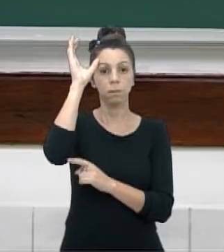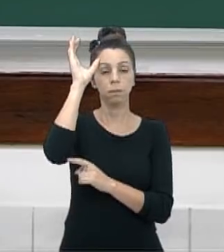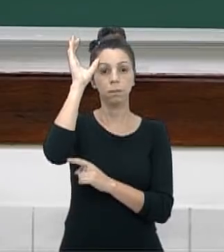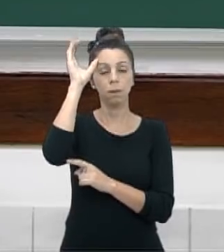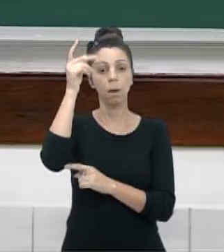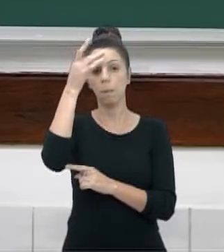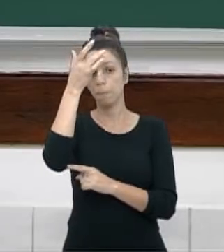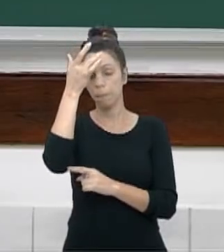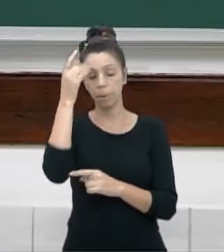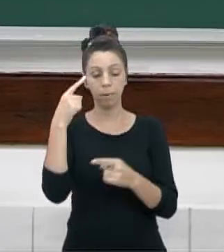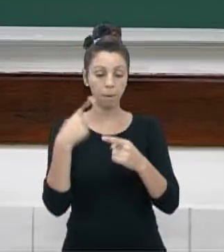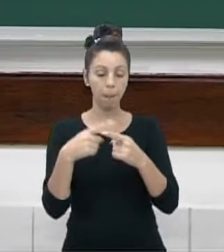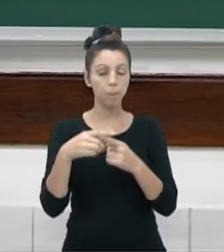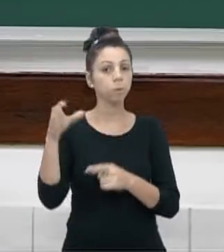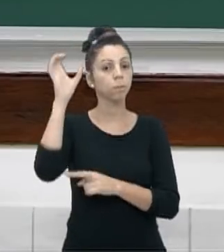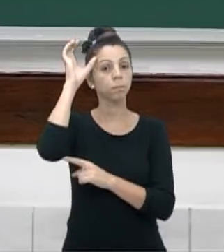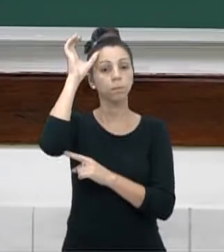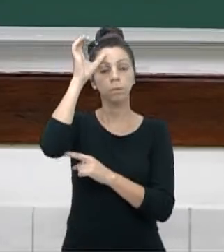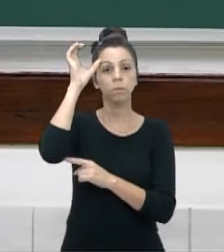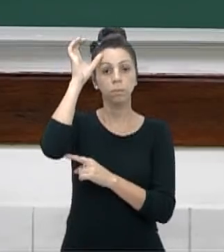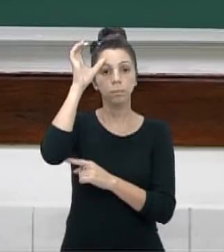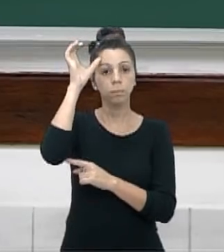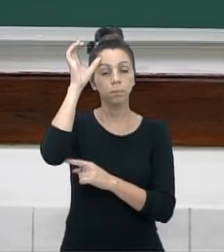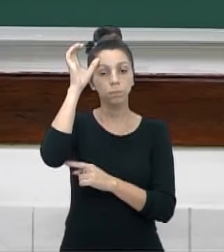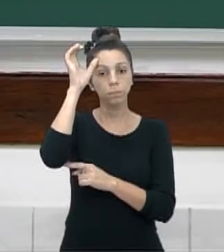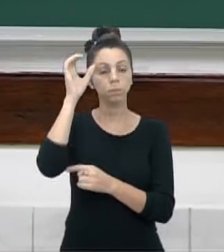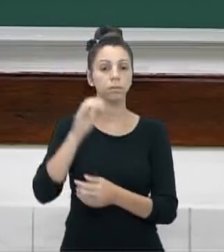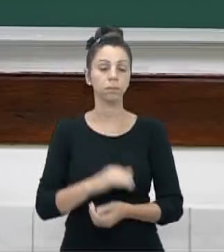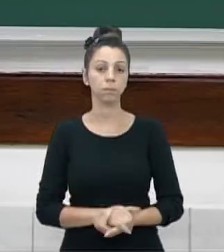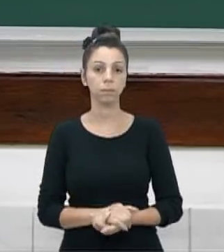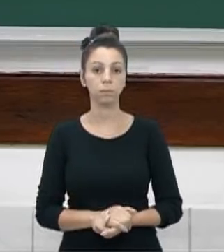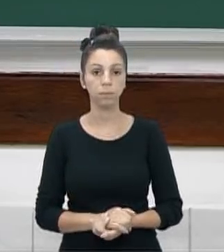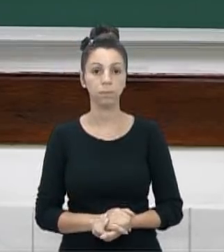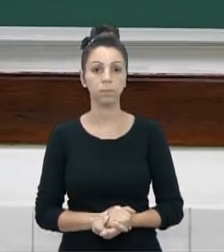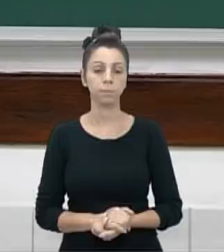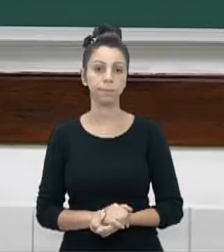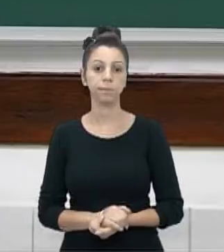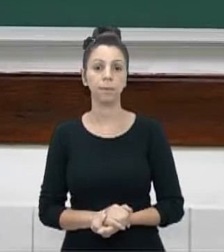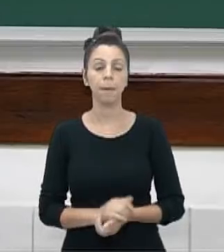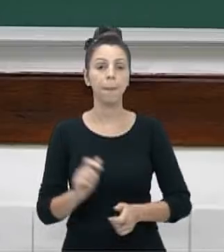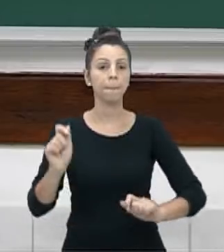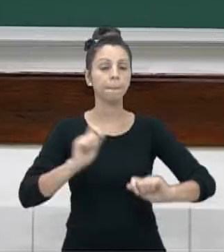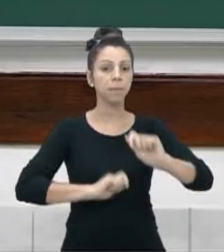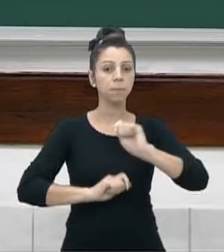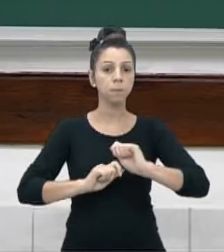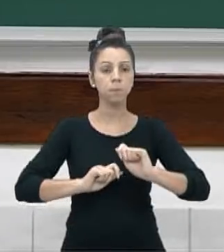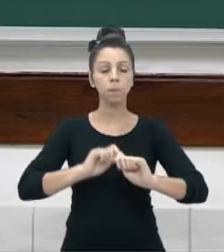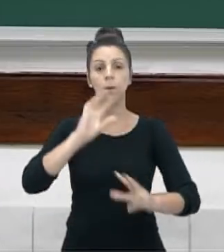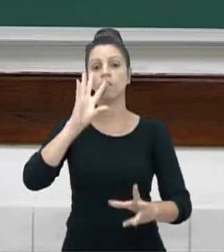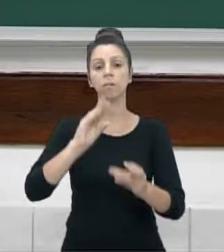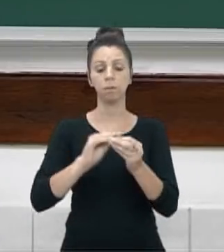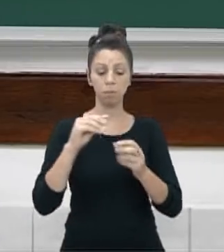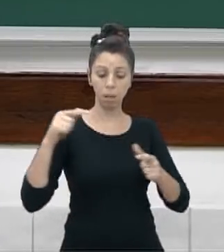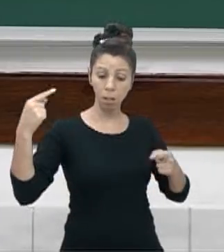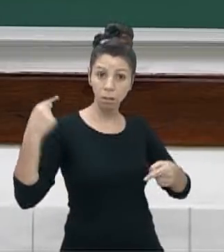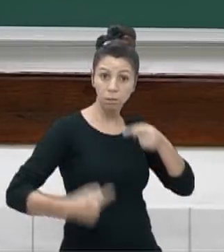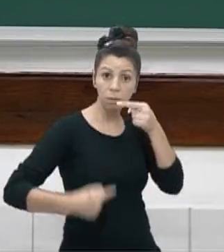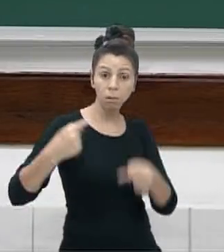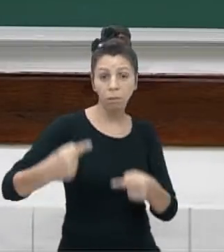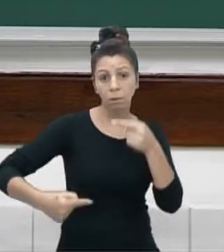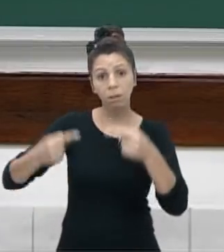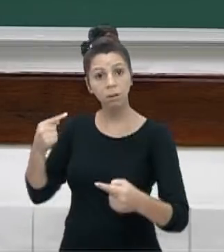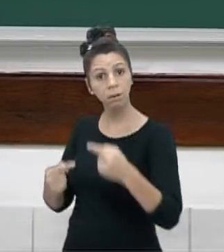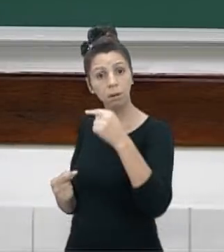para a pessoa tomar consciência de alguma coisa, isso requer muito mais discussão sobre o